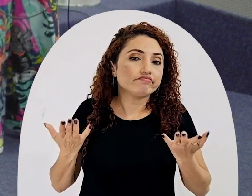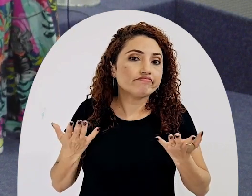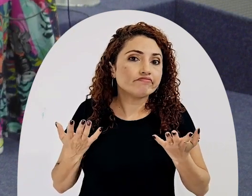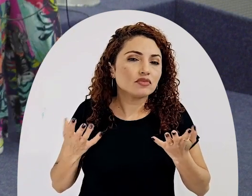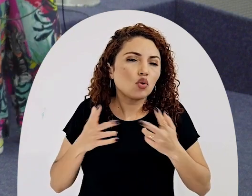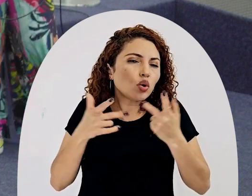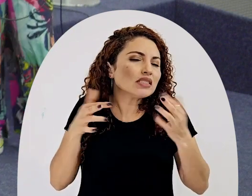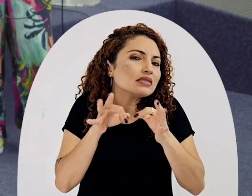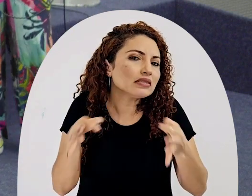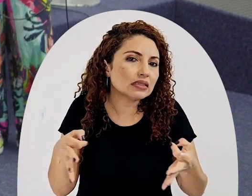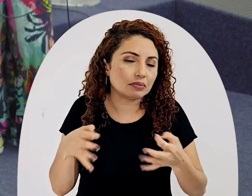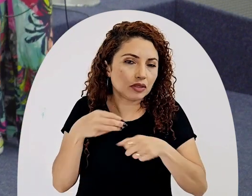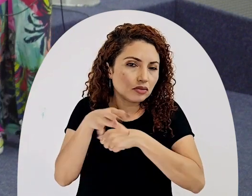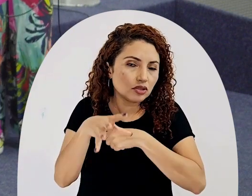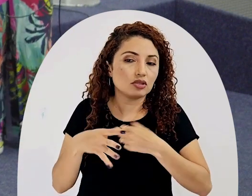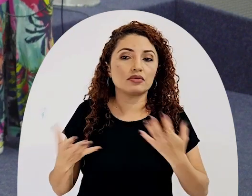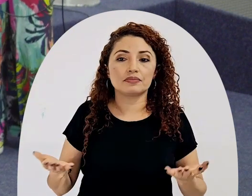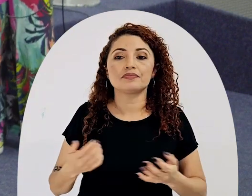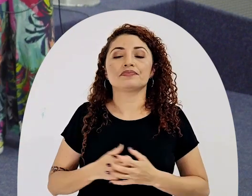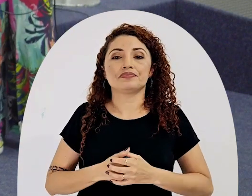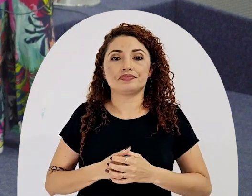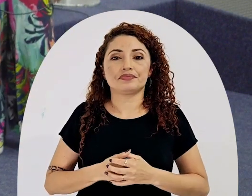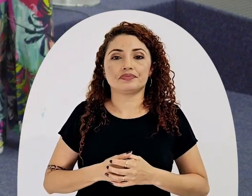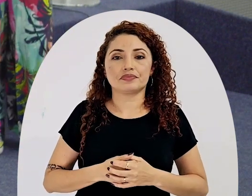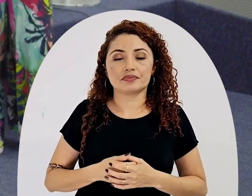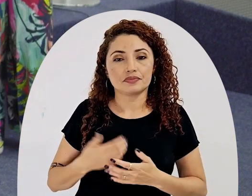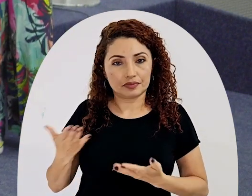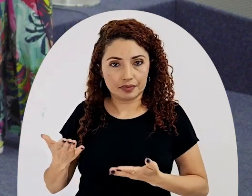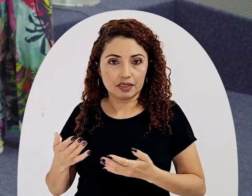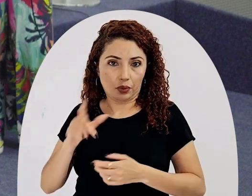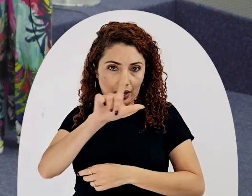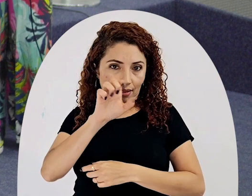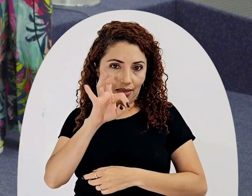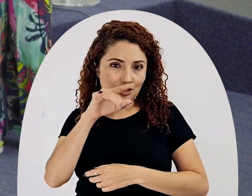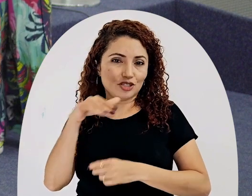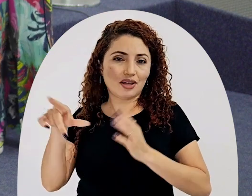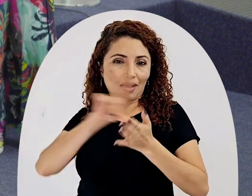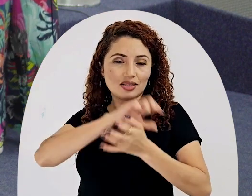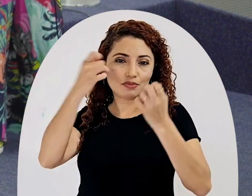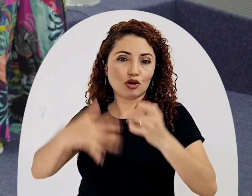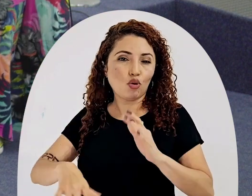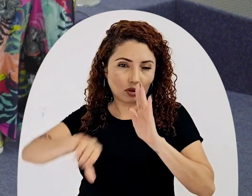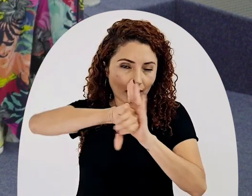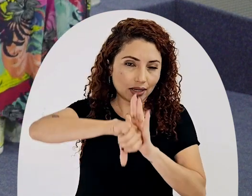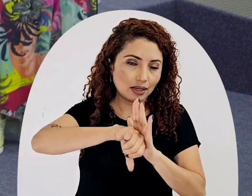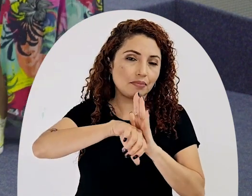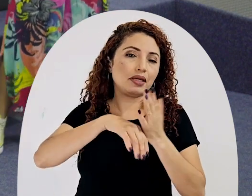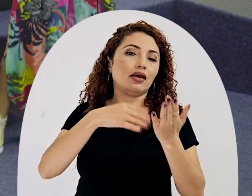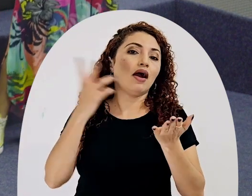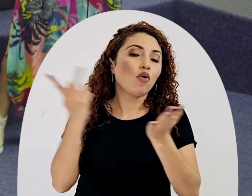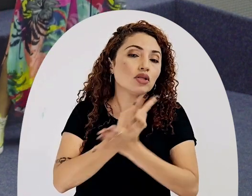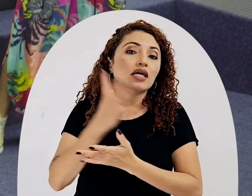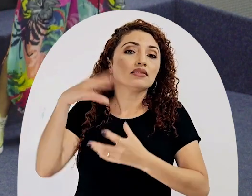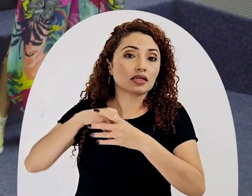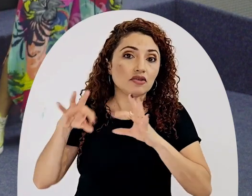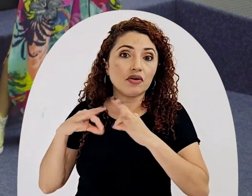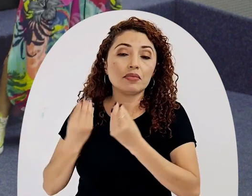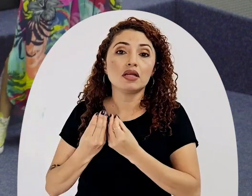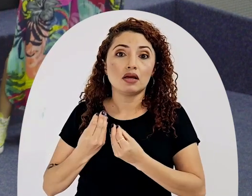Onde esses crimes que a Letícia estava falando, acontecem no seio familiar. Aconteceu comigo no seio